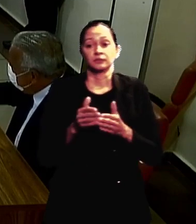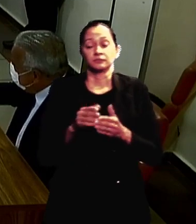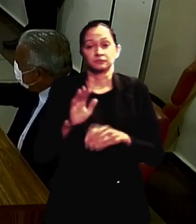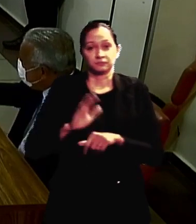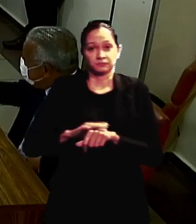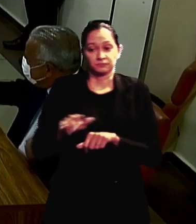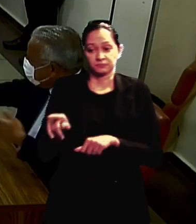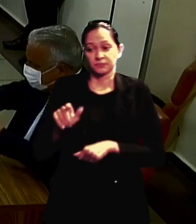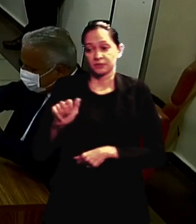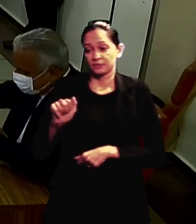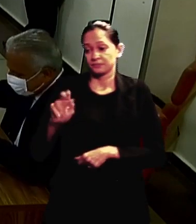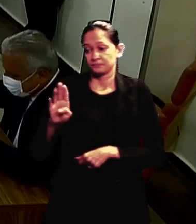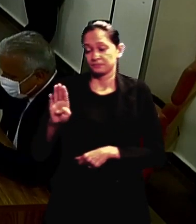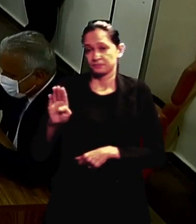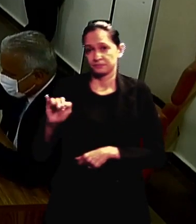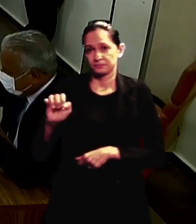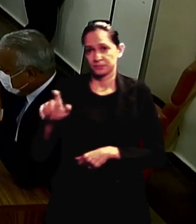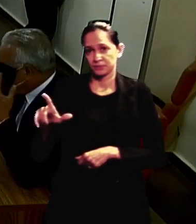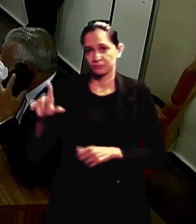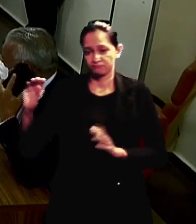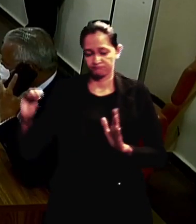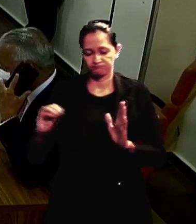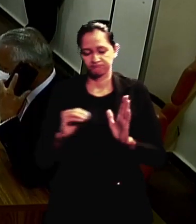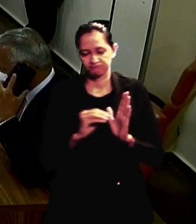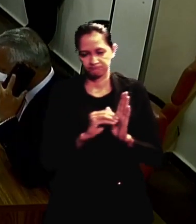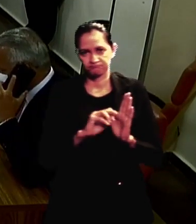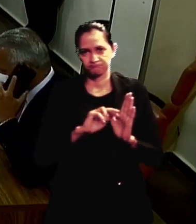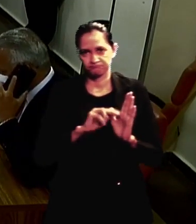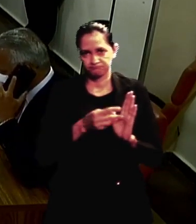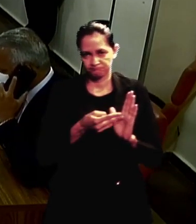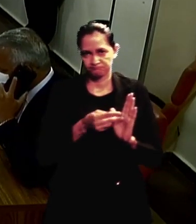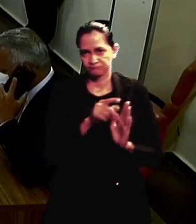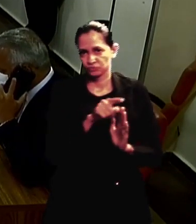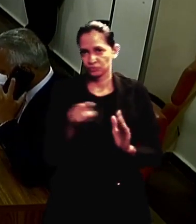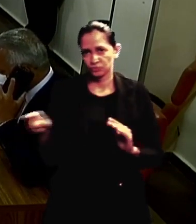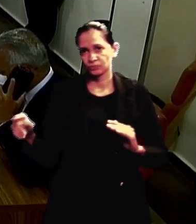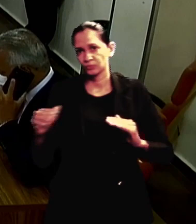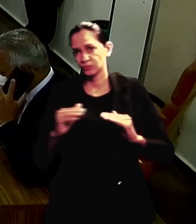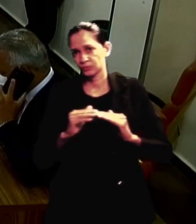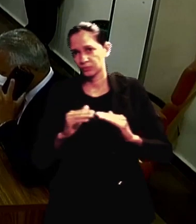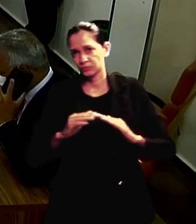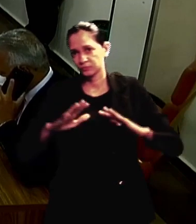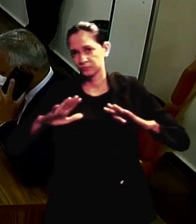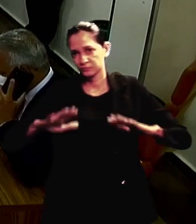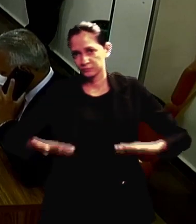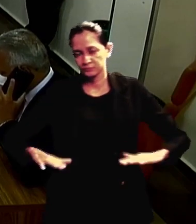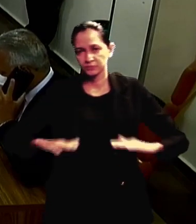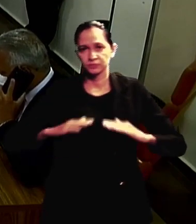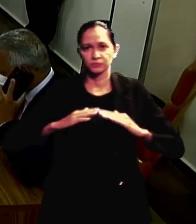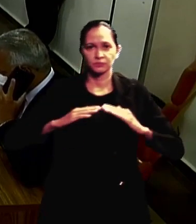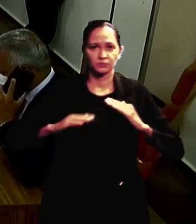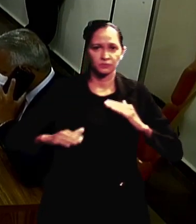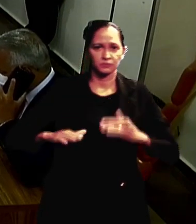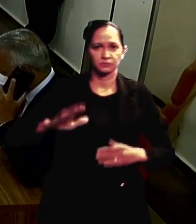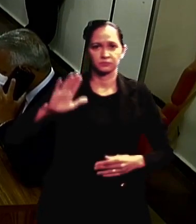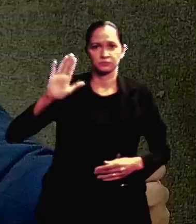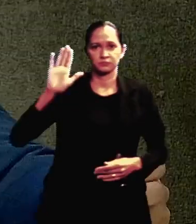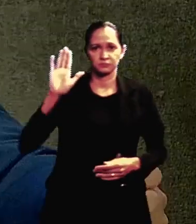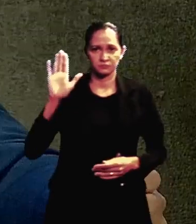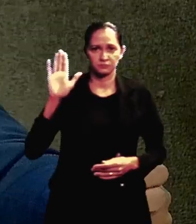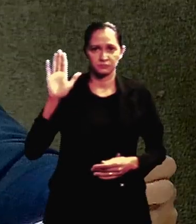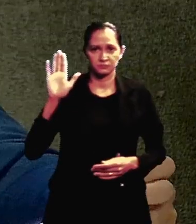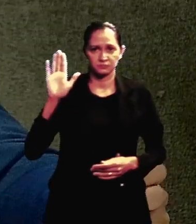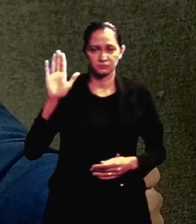solicitado pelo vereador Abel, projeto lido pelo mesmo, em votação, favorável ao mesmo como estão, contrário se